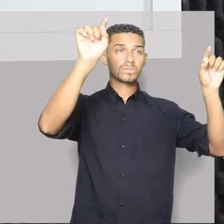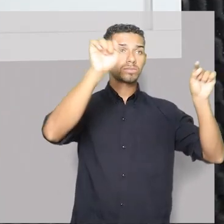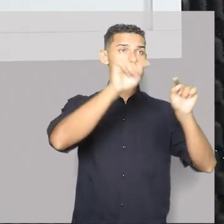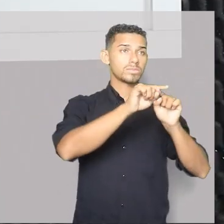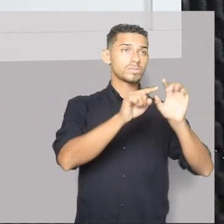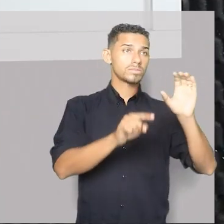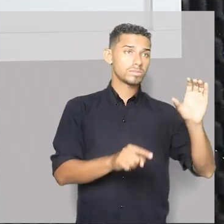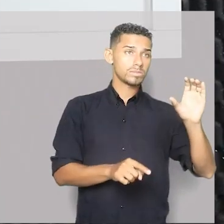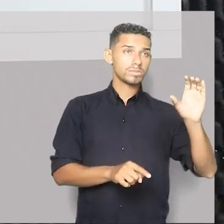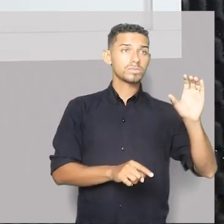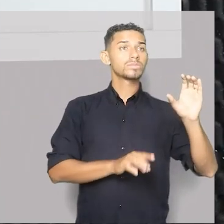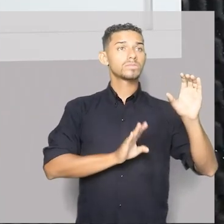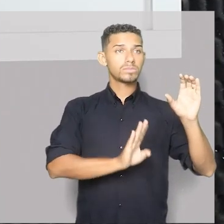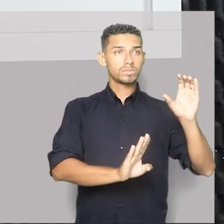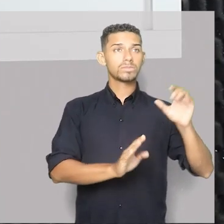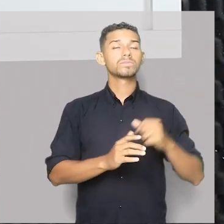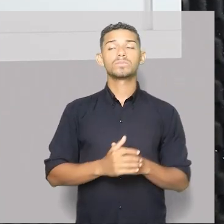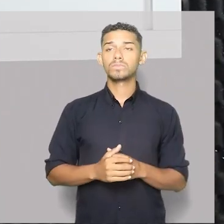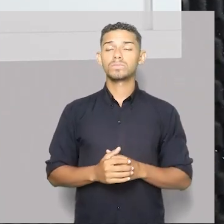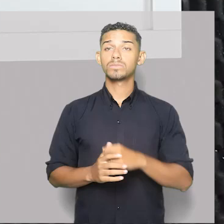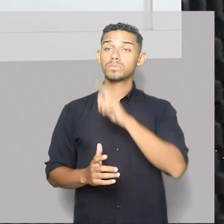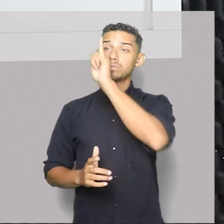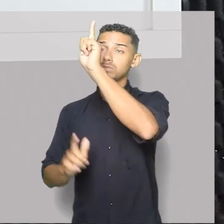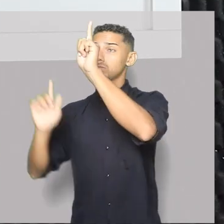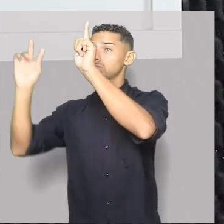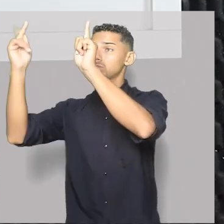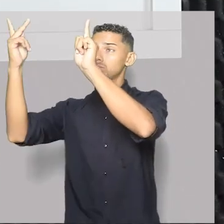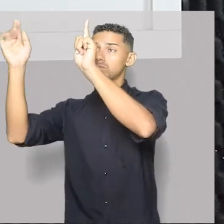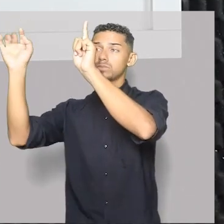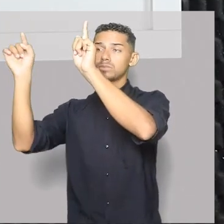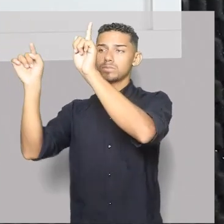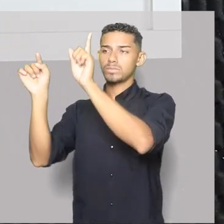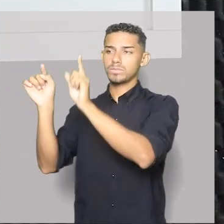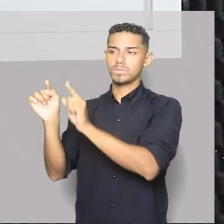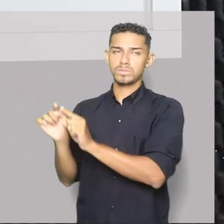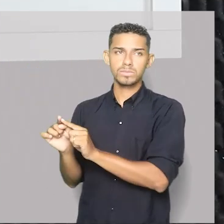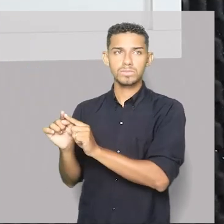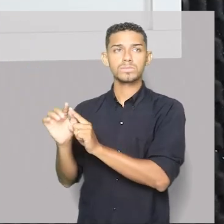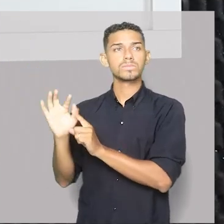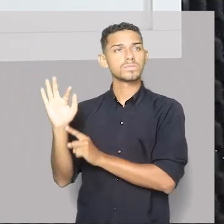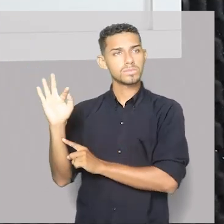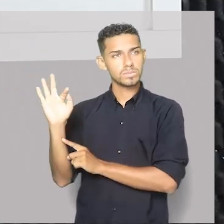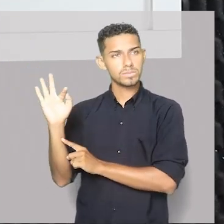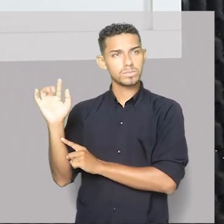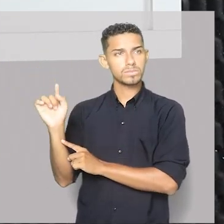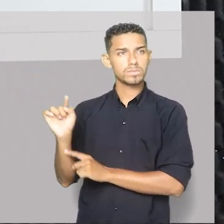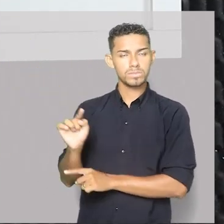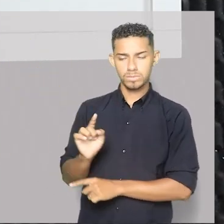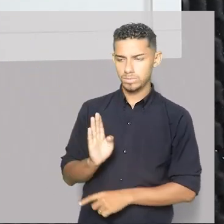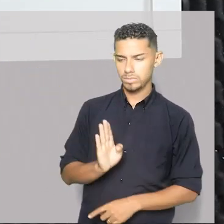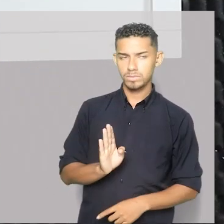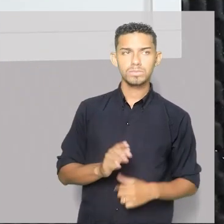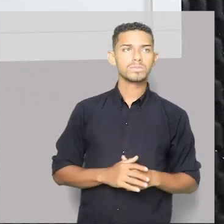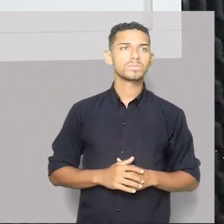B. GH de F e de B. Então, um grupo monofilético, ó, eu vou circular aqui para você